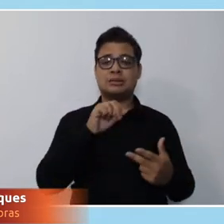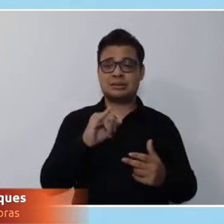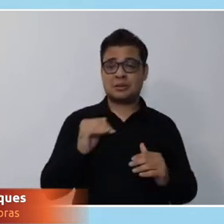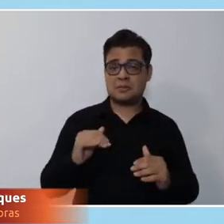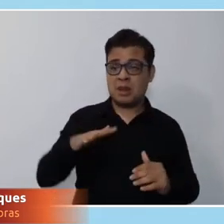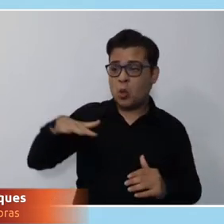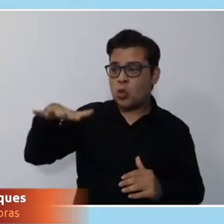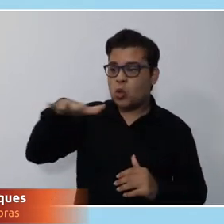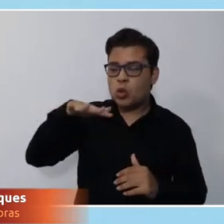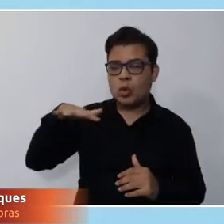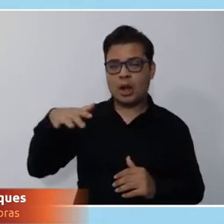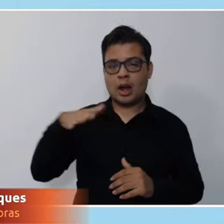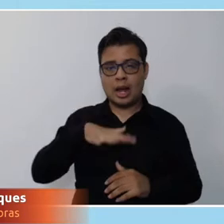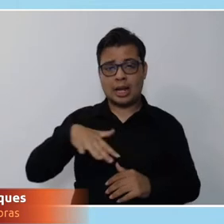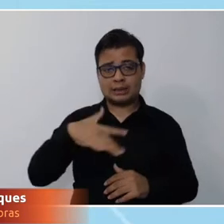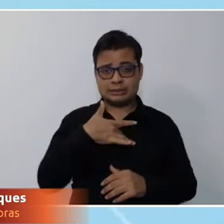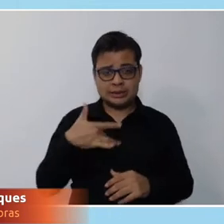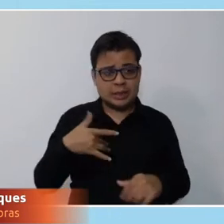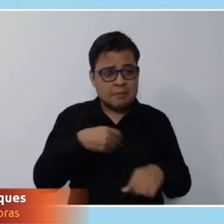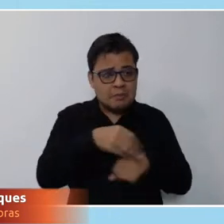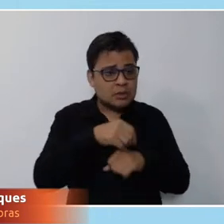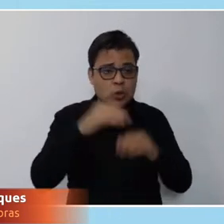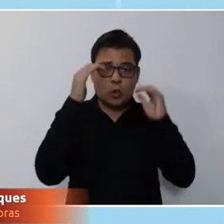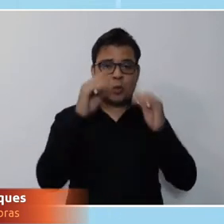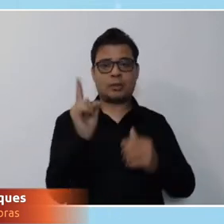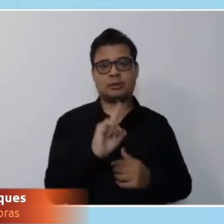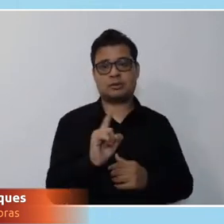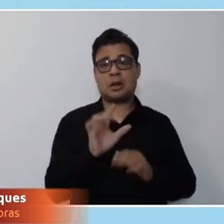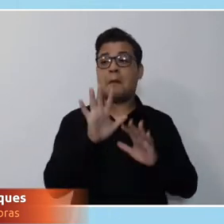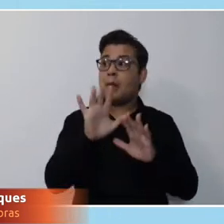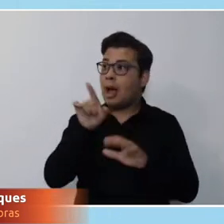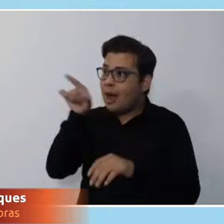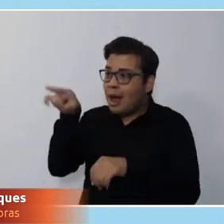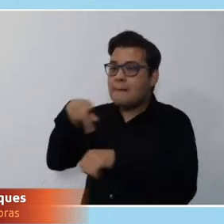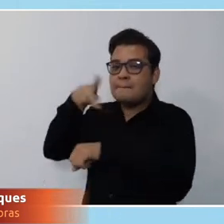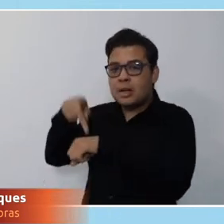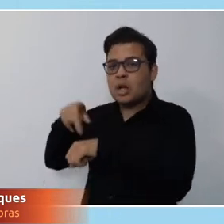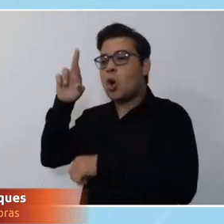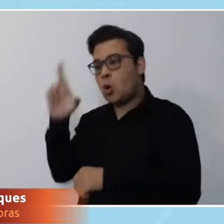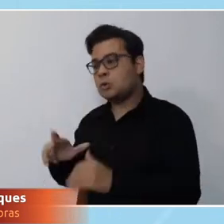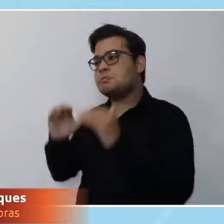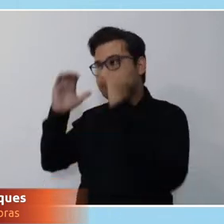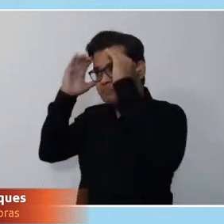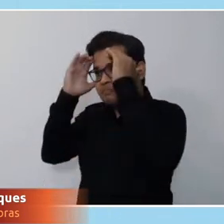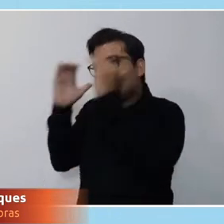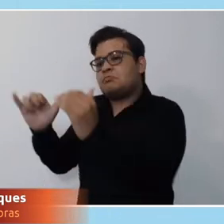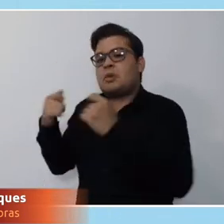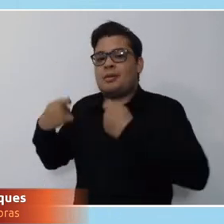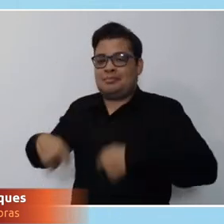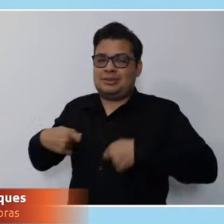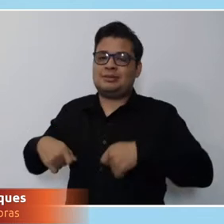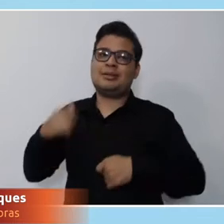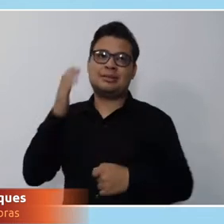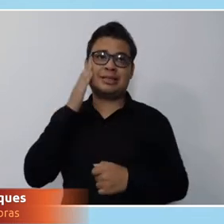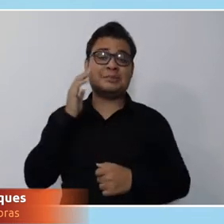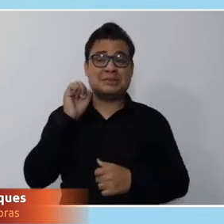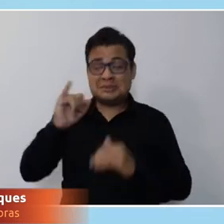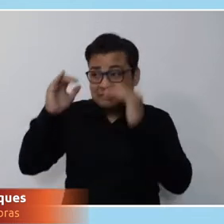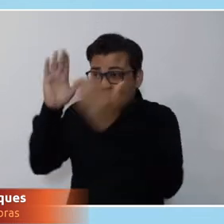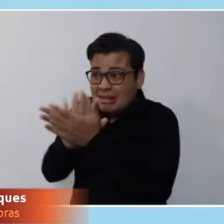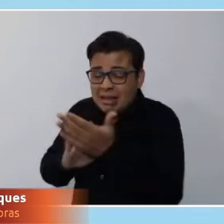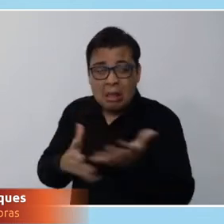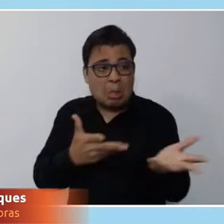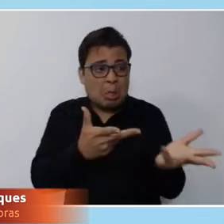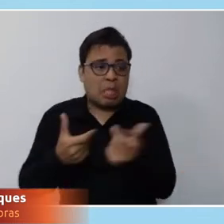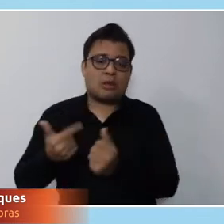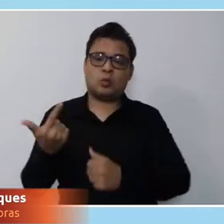sanitárias. E quando tem que visitar um país como a Rússia, tem que seguir sim ou sim, porque senão ele não seria bem recebido. E claro, eu imagino que trabalhar na equipe de assessoria